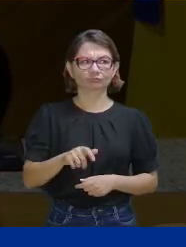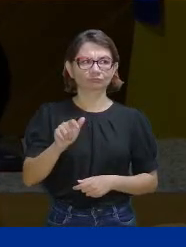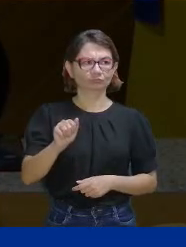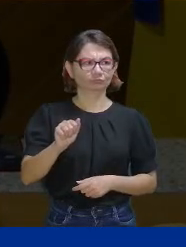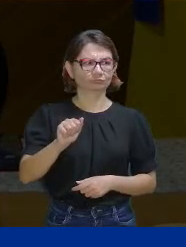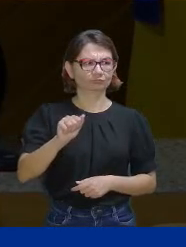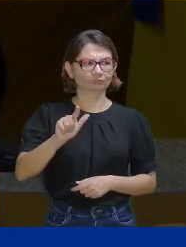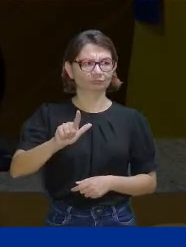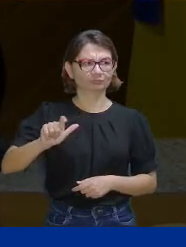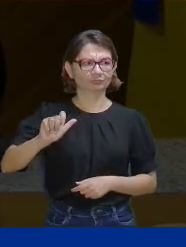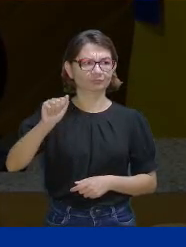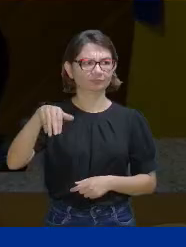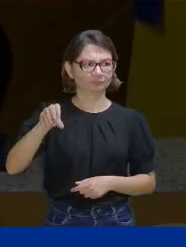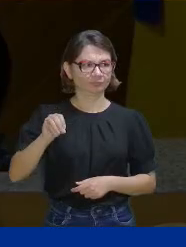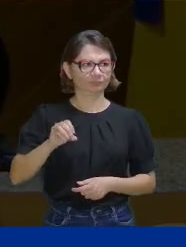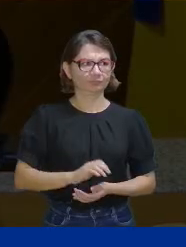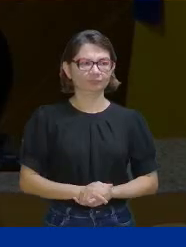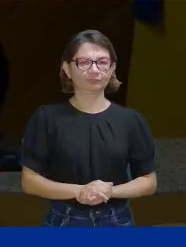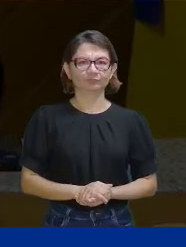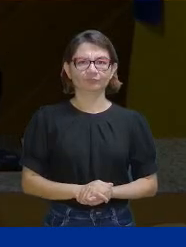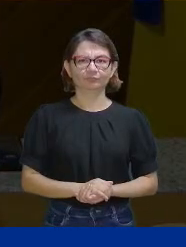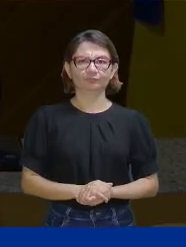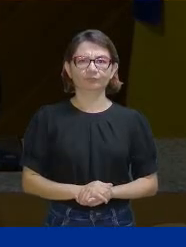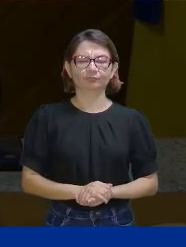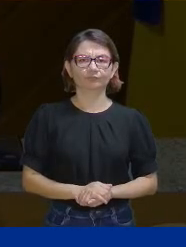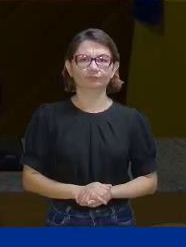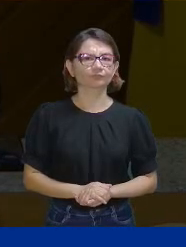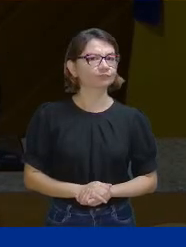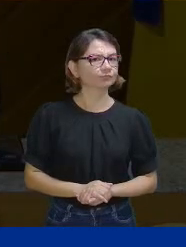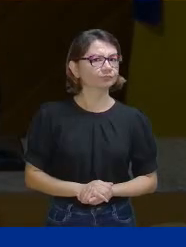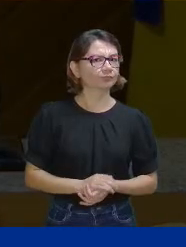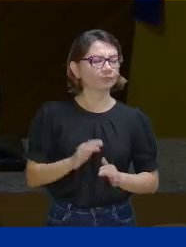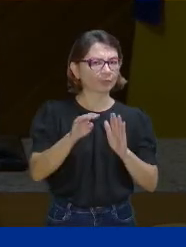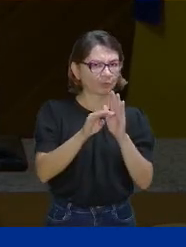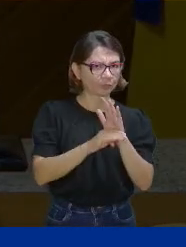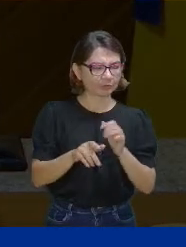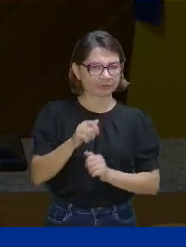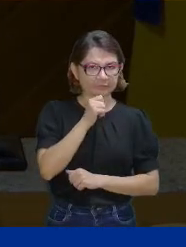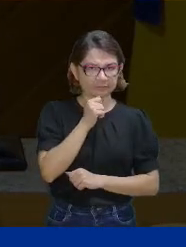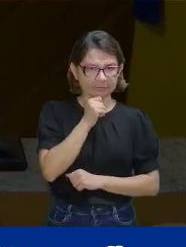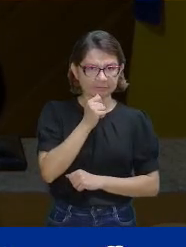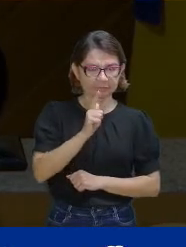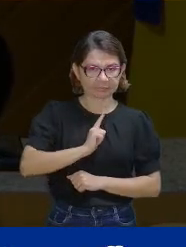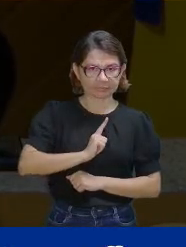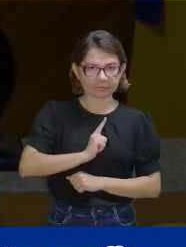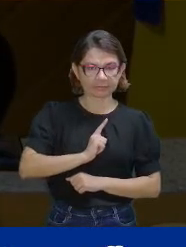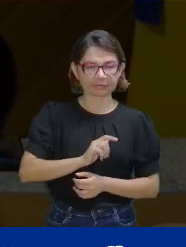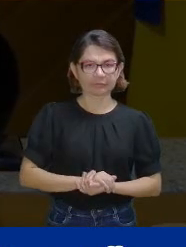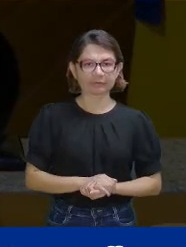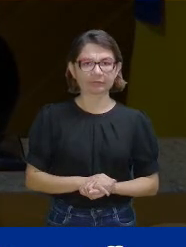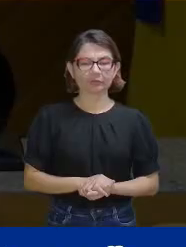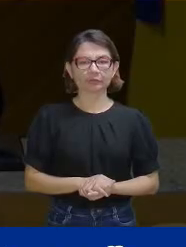Foco no examinador Mário Mazurek. Cuidado aos pares se há processo em mesa.